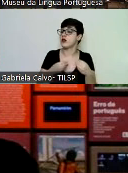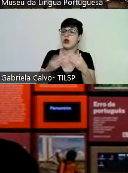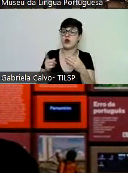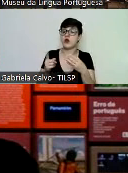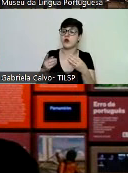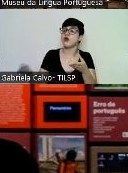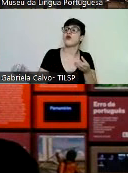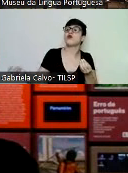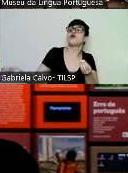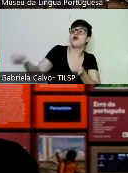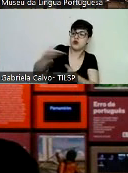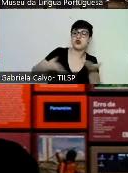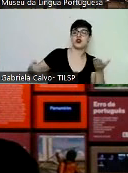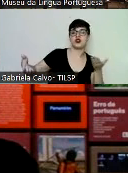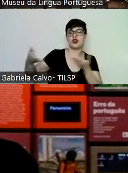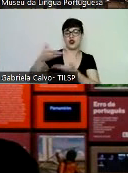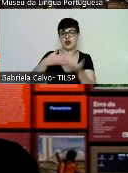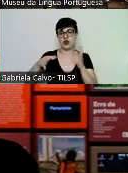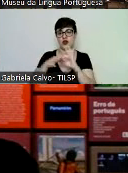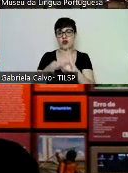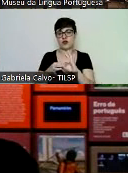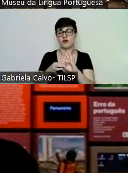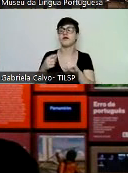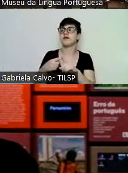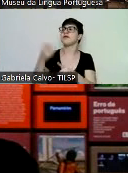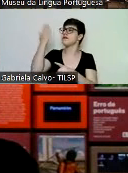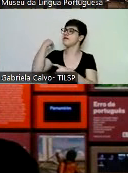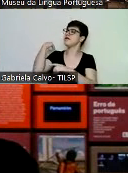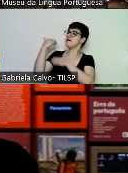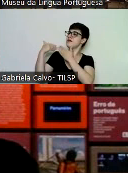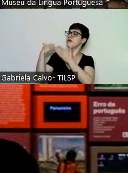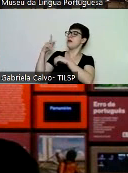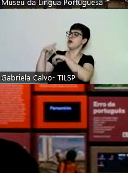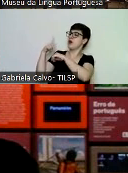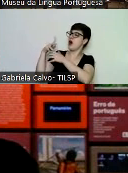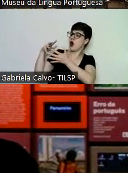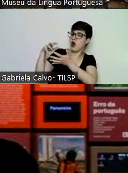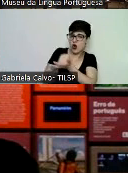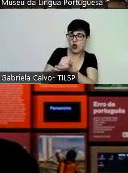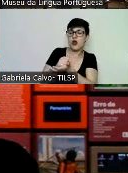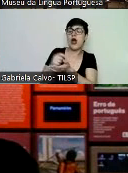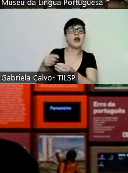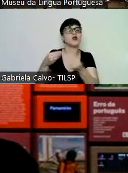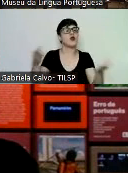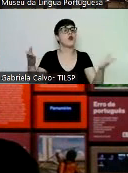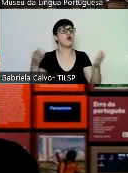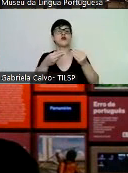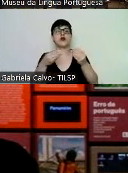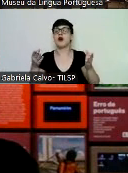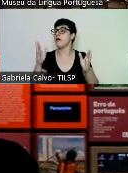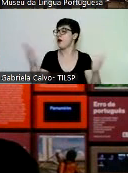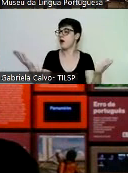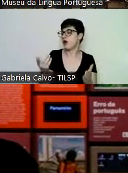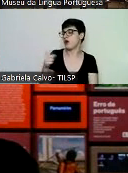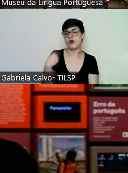nascem de autoridades hierárquicas como as estruturas de tomada de decisão dos museus e como a própria definição pode ser um